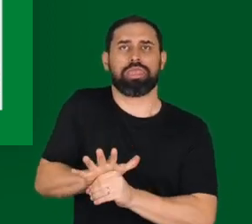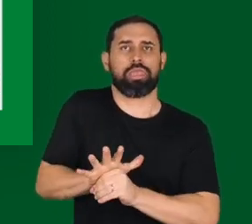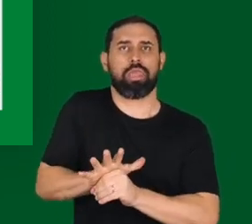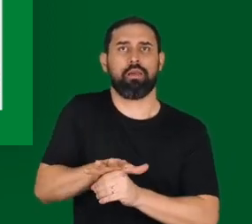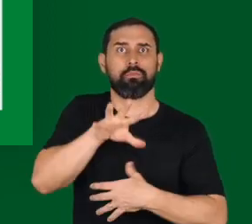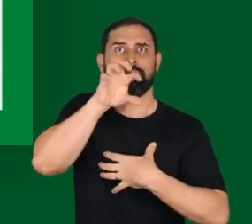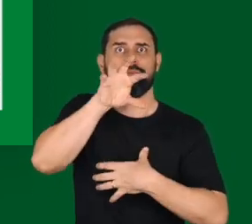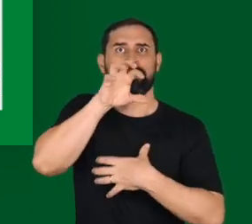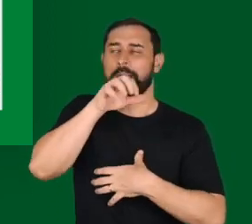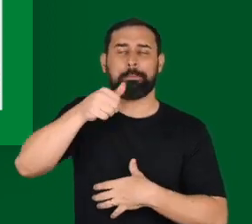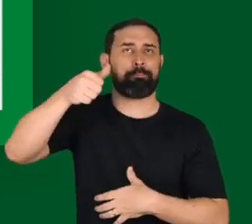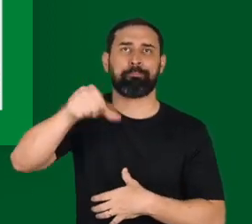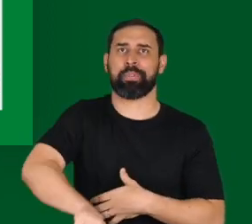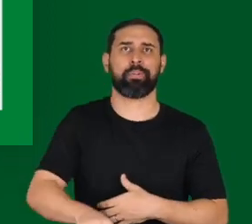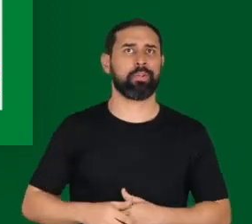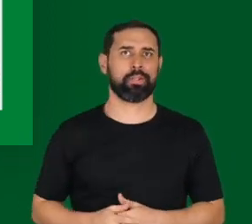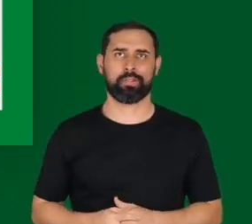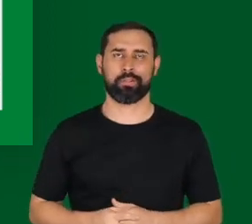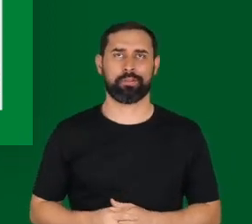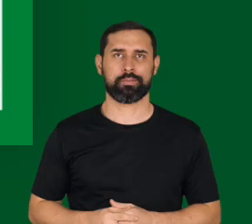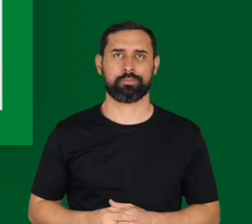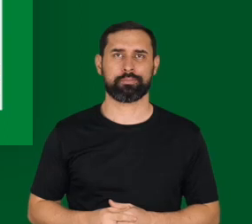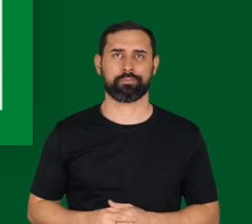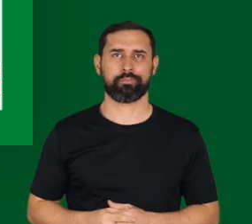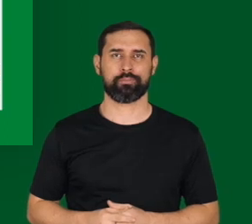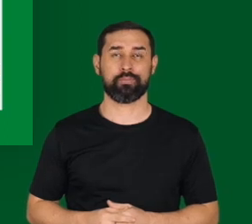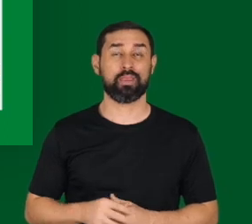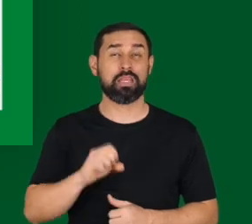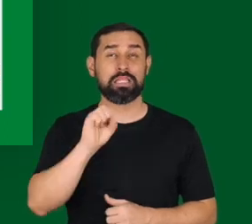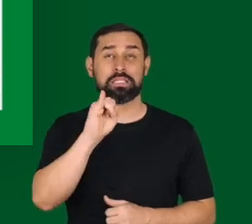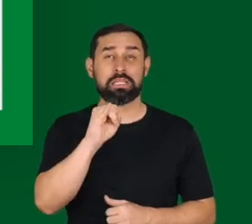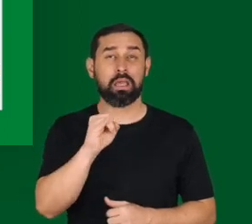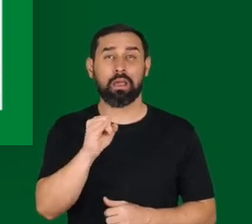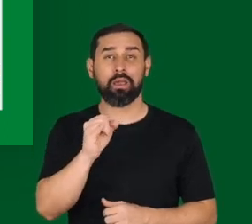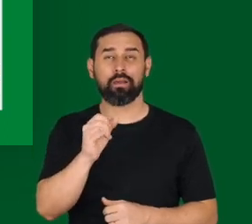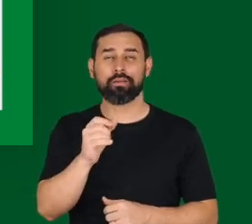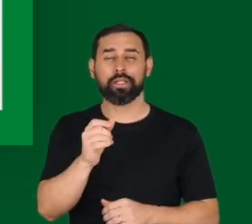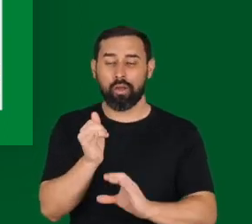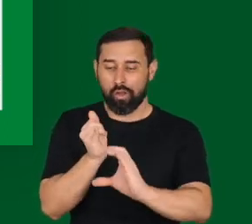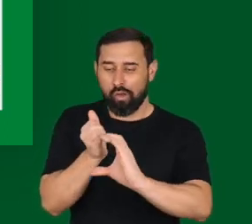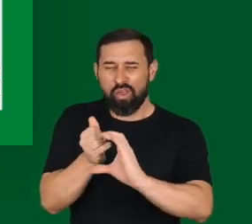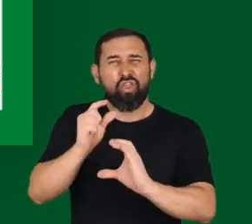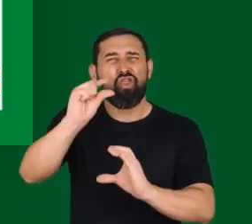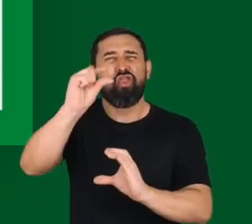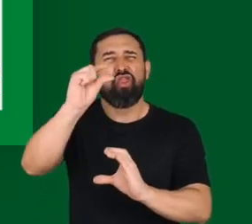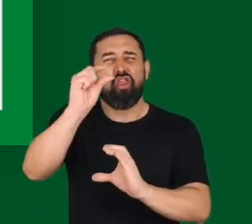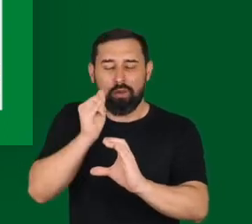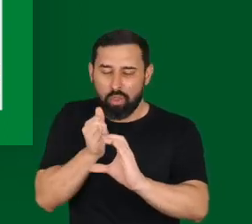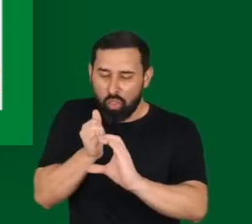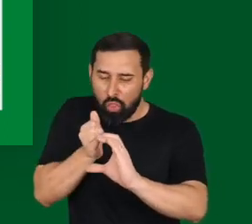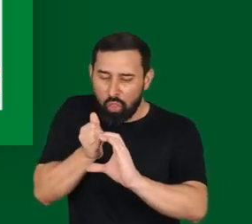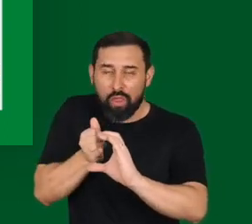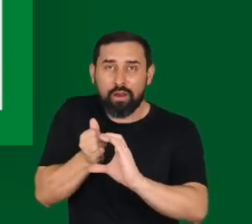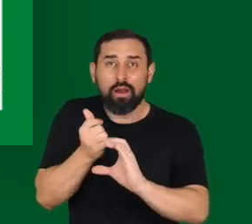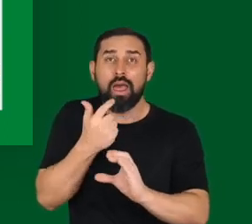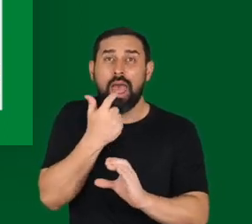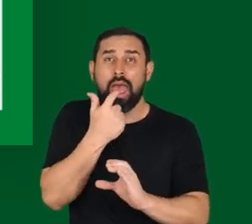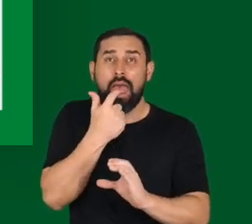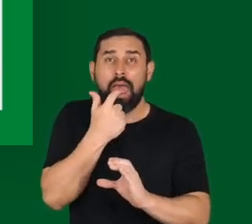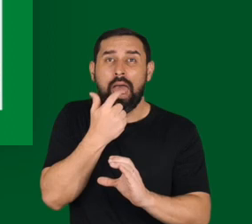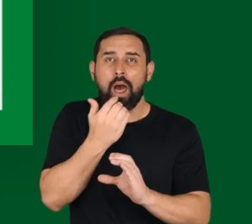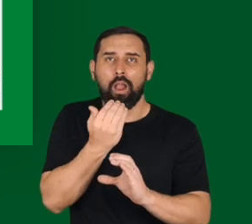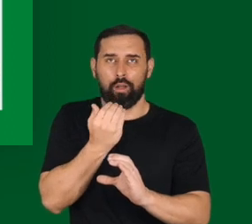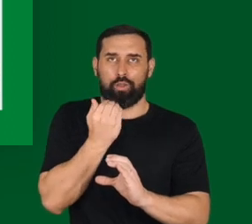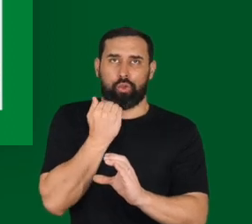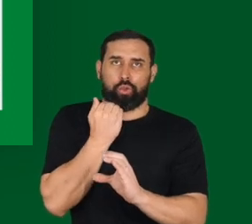aérea, obstruindo mais ainda, agravando a minha vítima ali. E se eu passar uma cânula muito pequena, eu vou